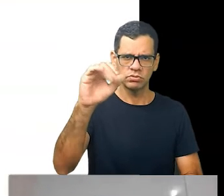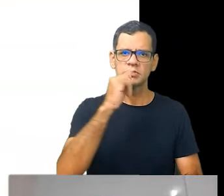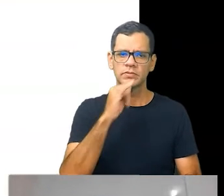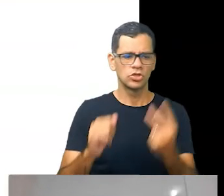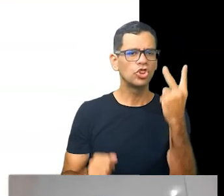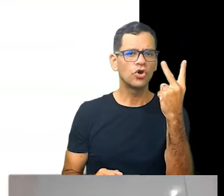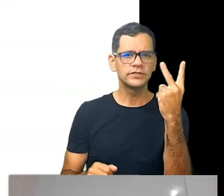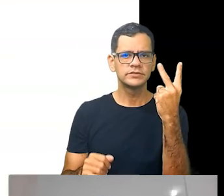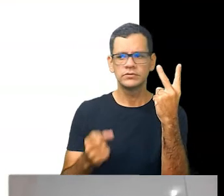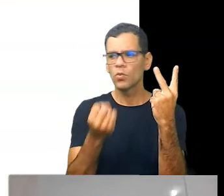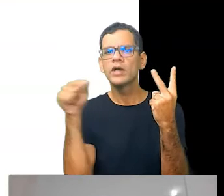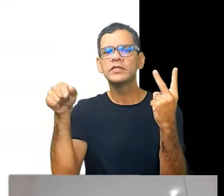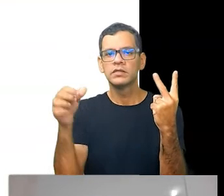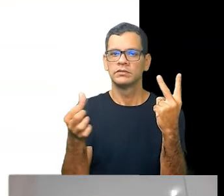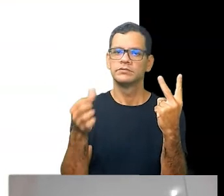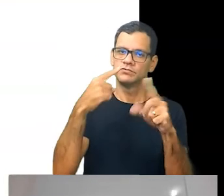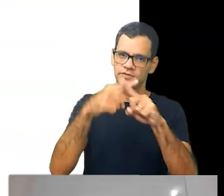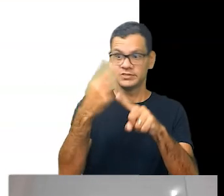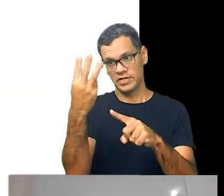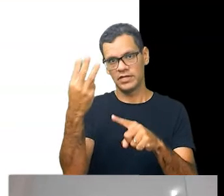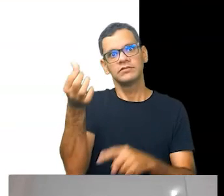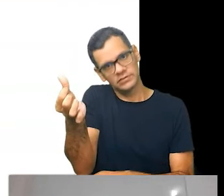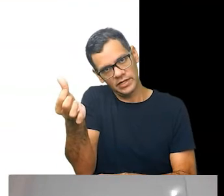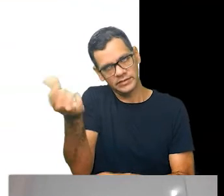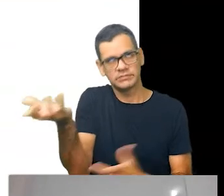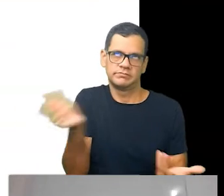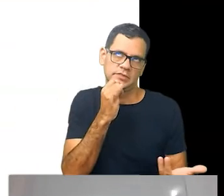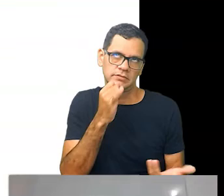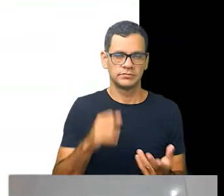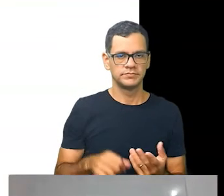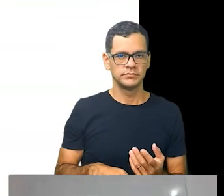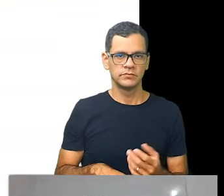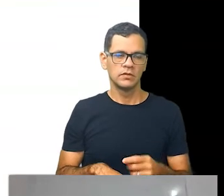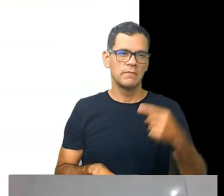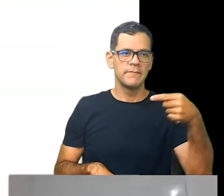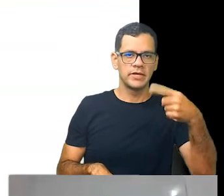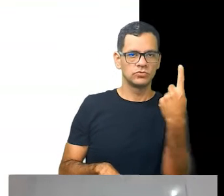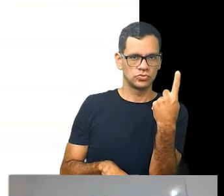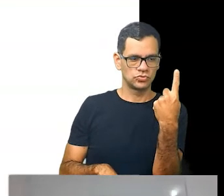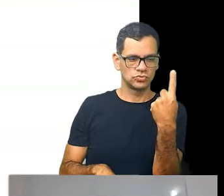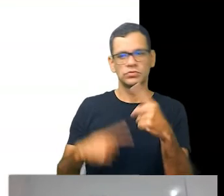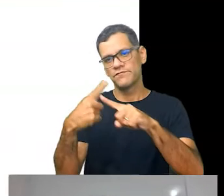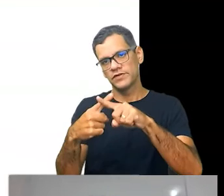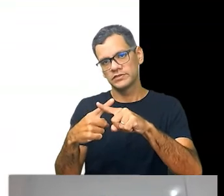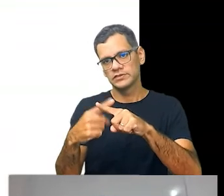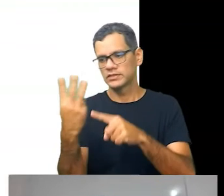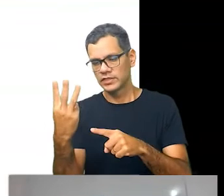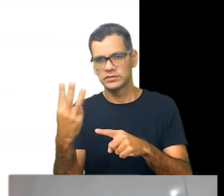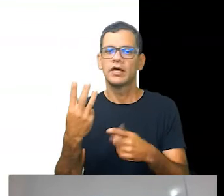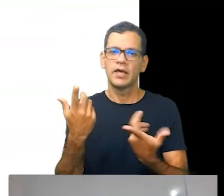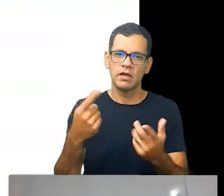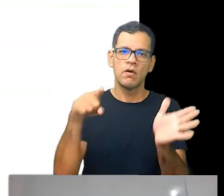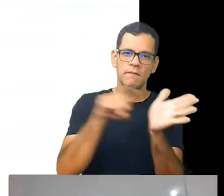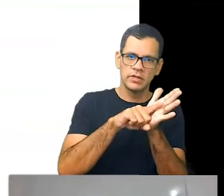Então, o triplo de menos 2 é o menos 6. Então, menos 2 vai ligar lá no menos 6. O triplo de